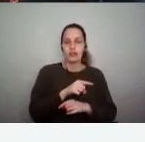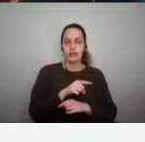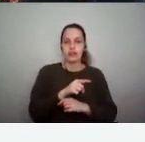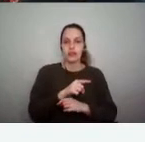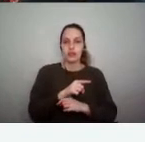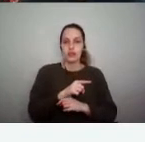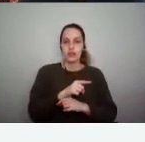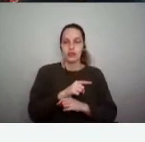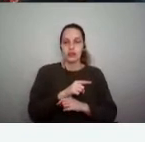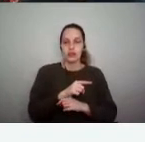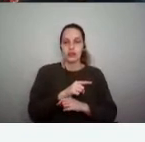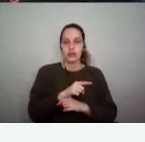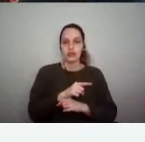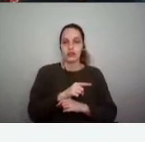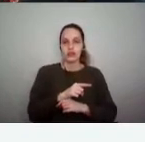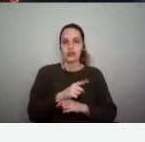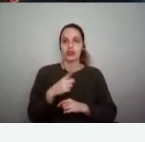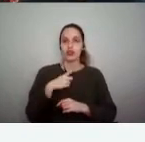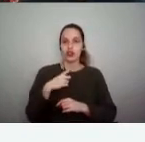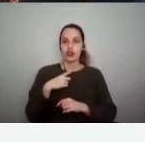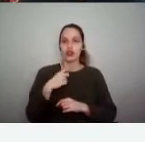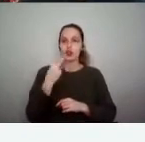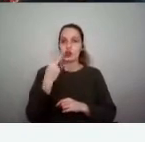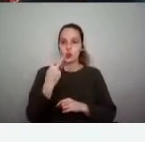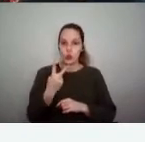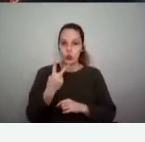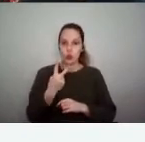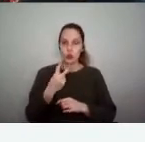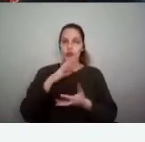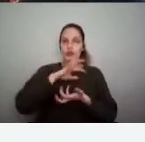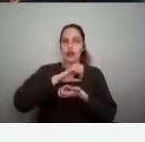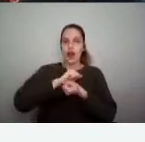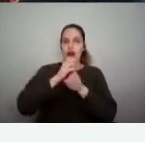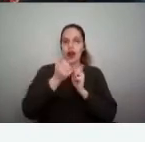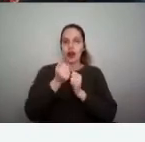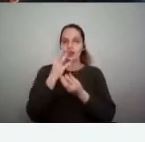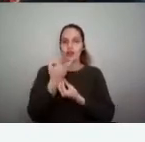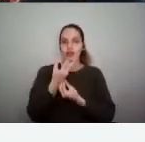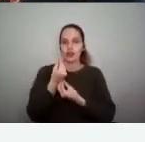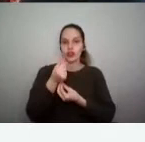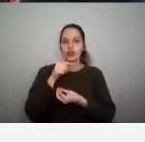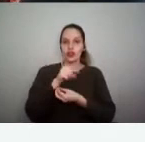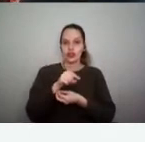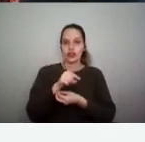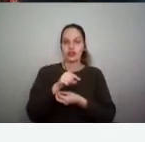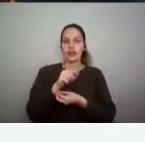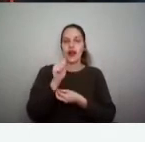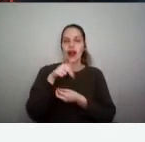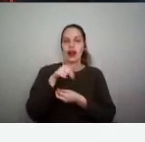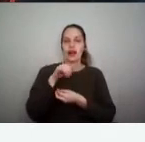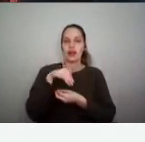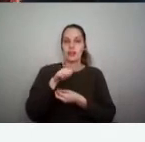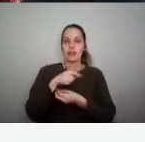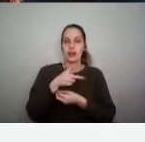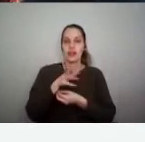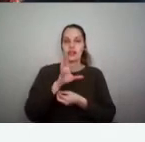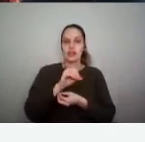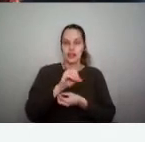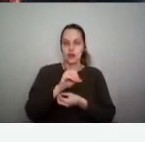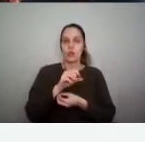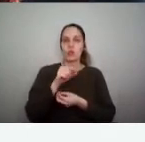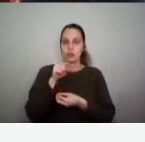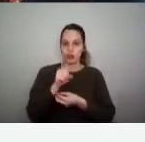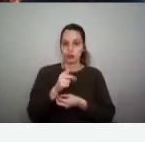uma dupla de artistas gaúchos, bonequeiros, do grupo Animação, dois gêmeos, Biratã Carlos Gomes e Tiaraju Carlos Gomes, que levava